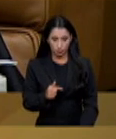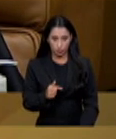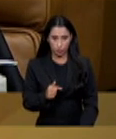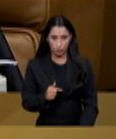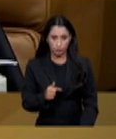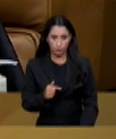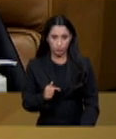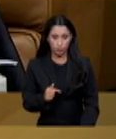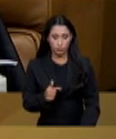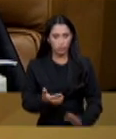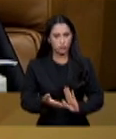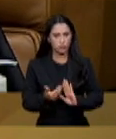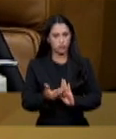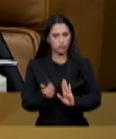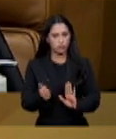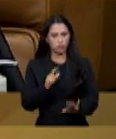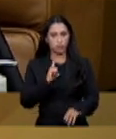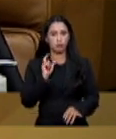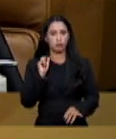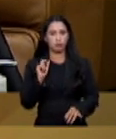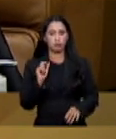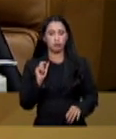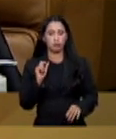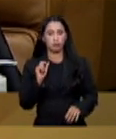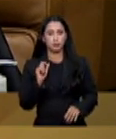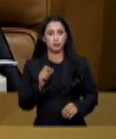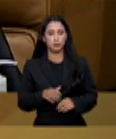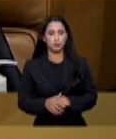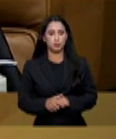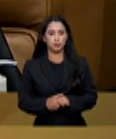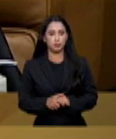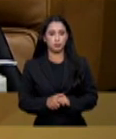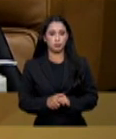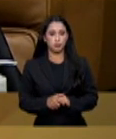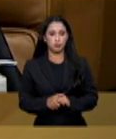afastada qualquer circunstância que...